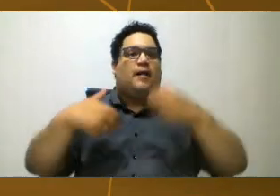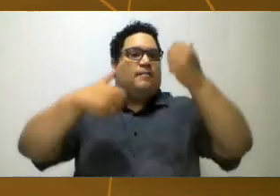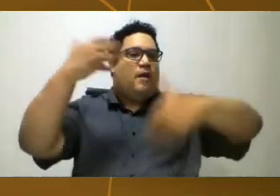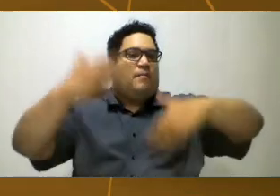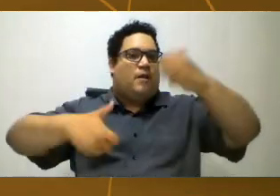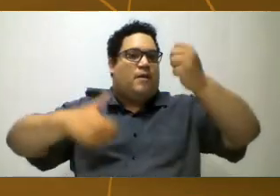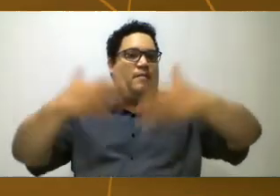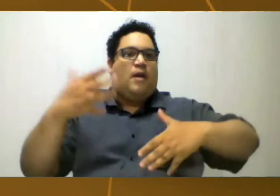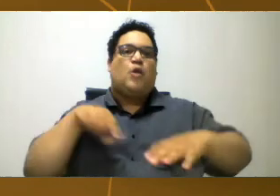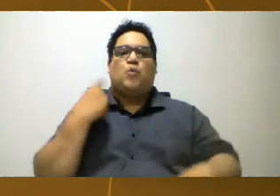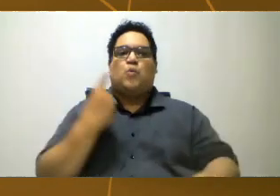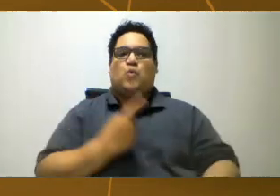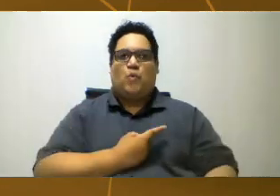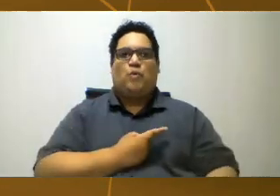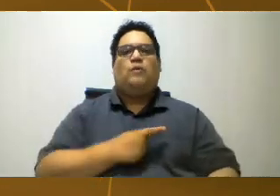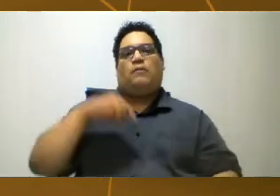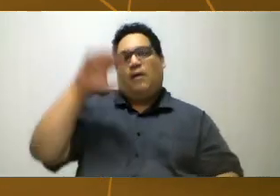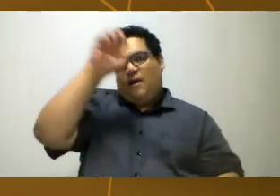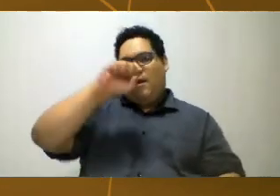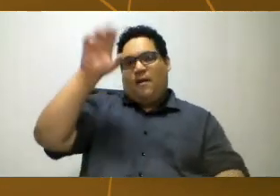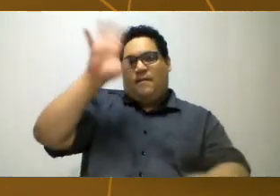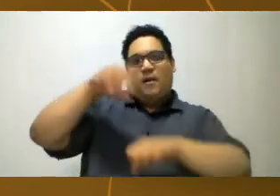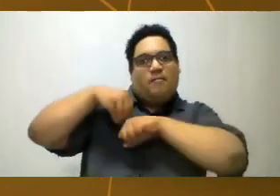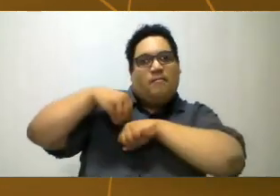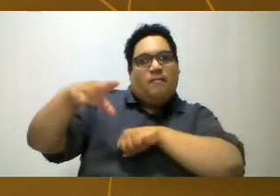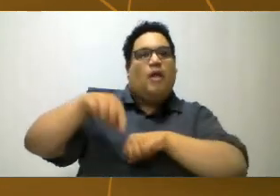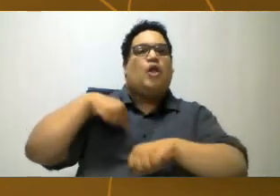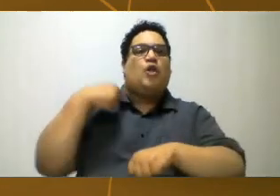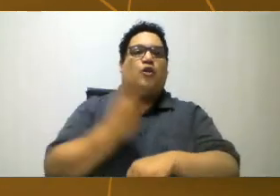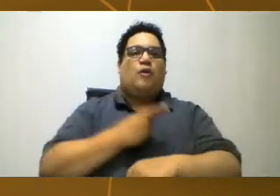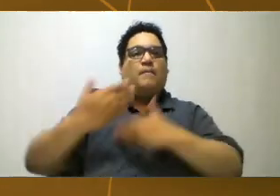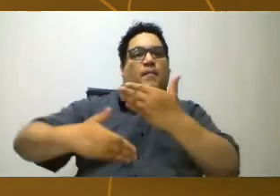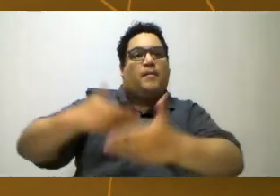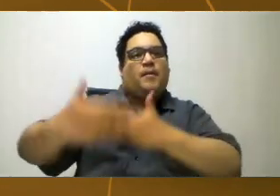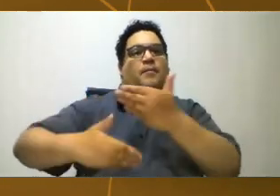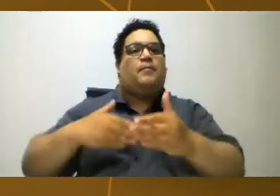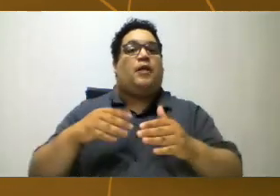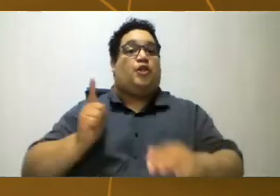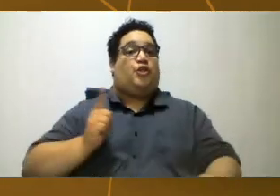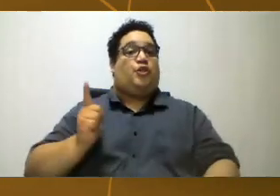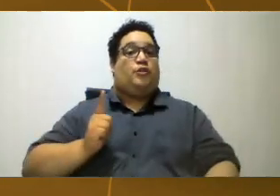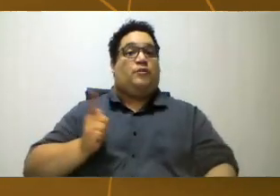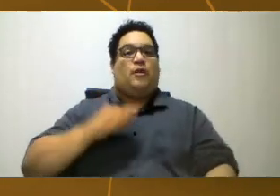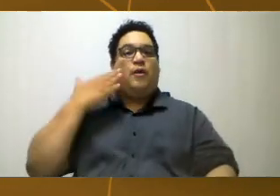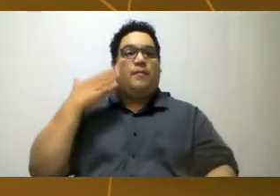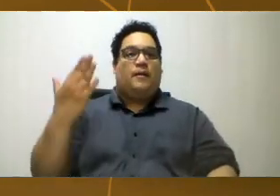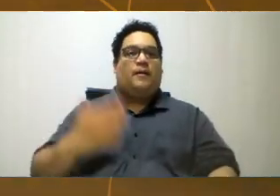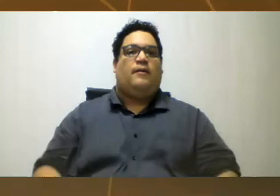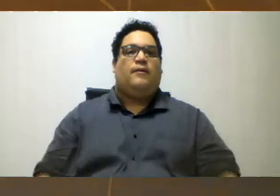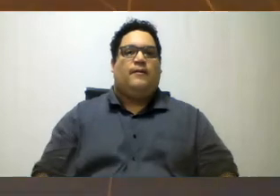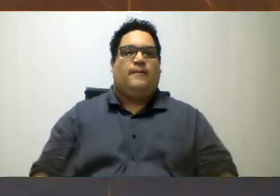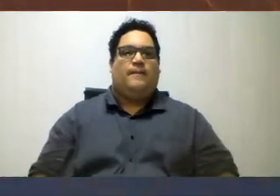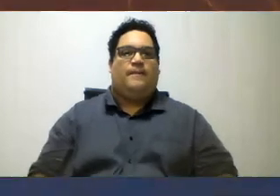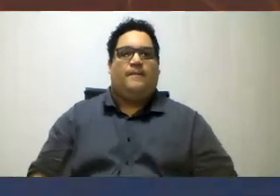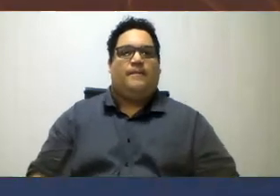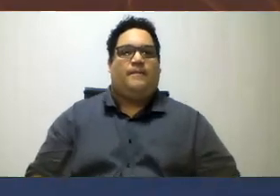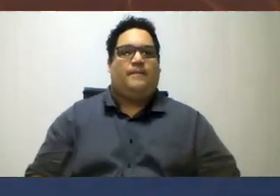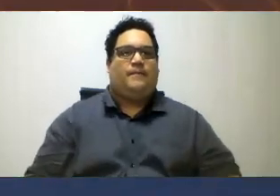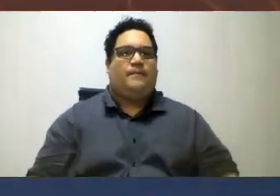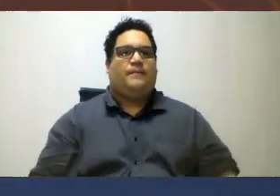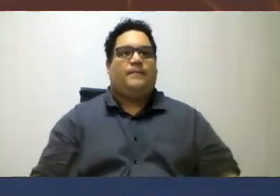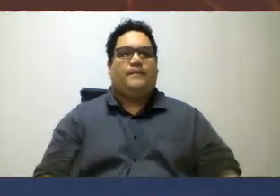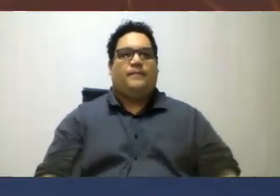todo o nosso aprendizado aí, digamos, que a gente ainda está implementando. Obrigado a todos. Obrigado